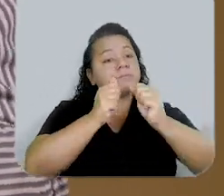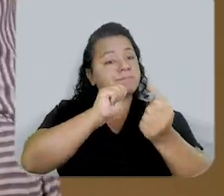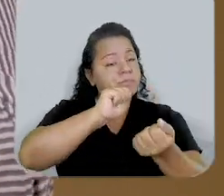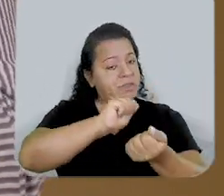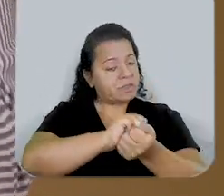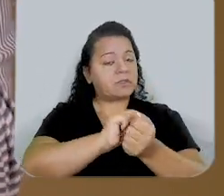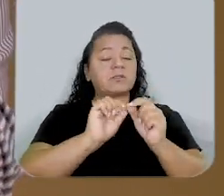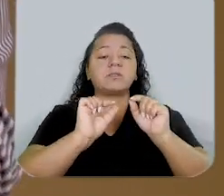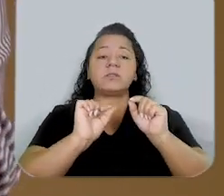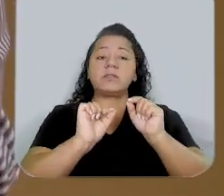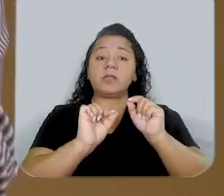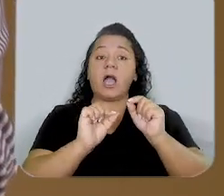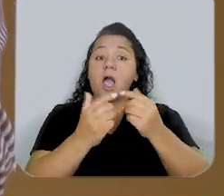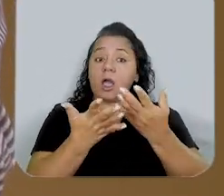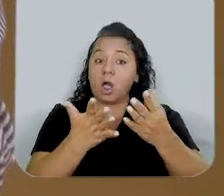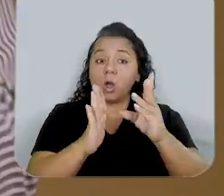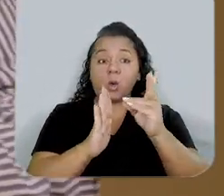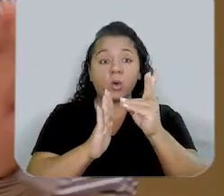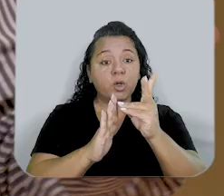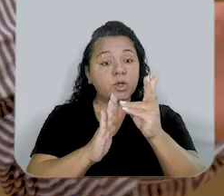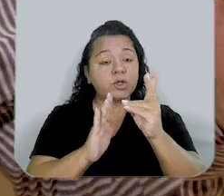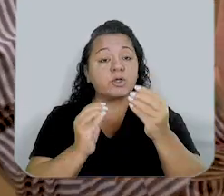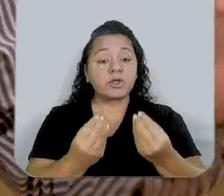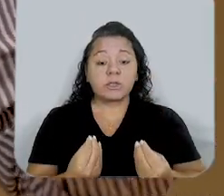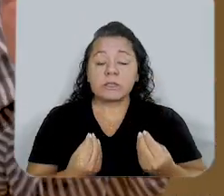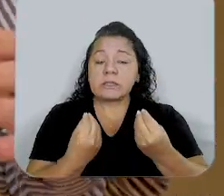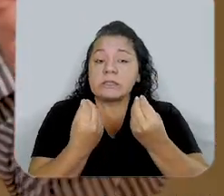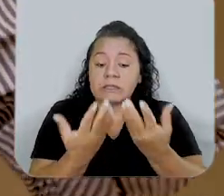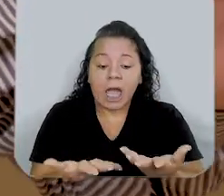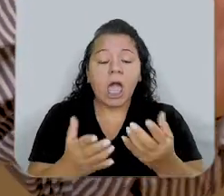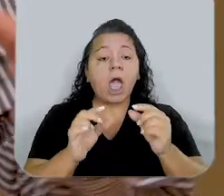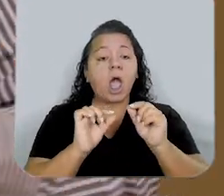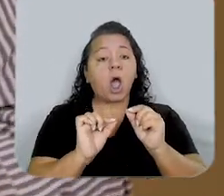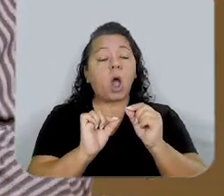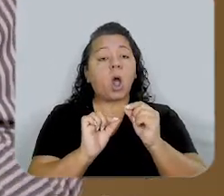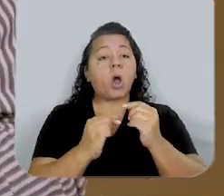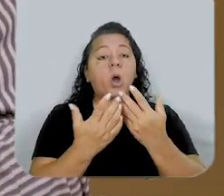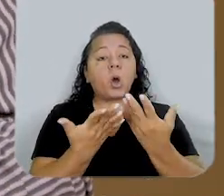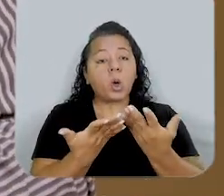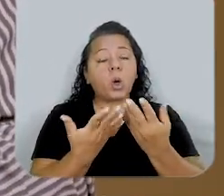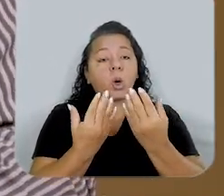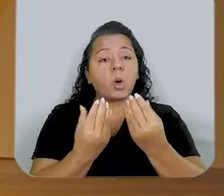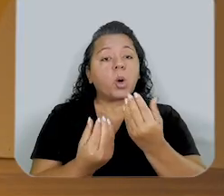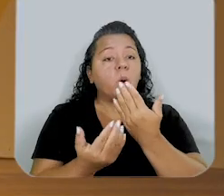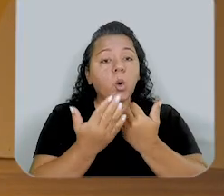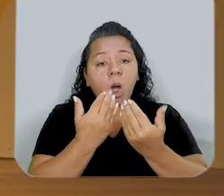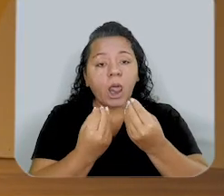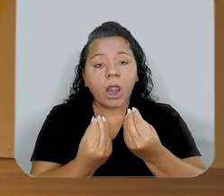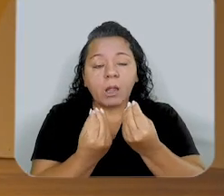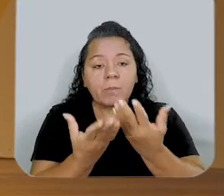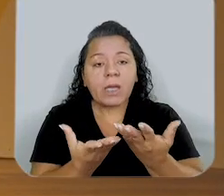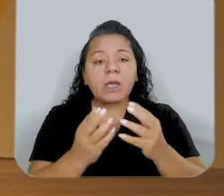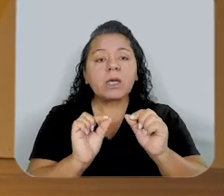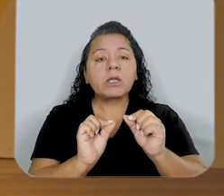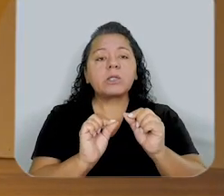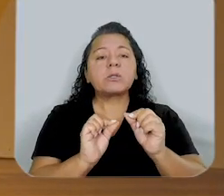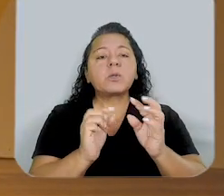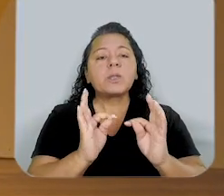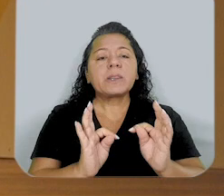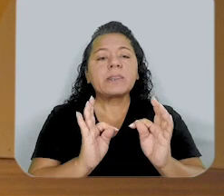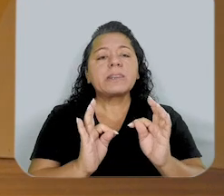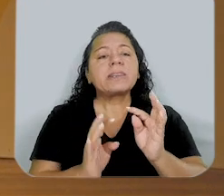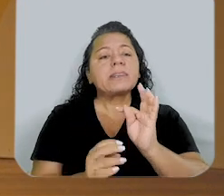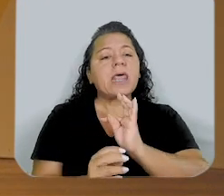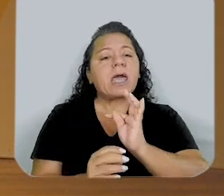que forneceu ingredientes e técnicas, e o estranho ou o não indígena, como eu já disse, de diversas culturas diferentes,